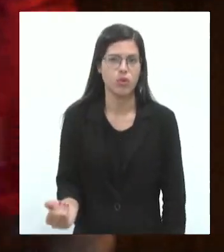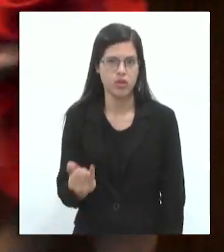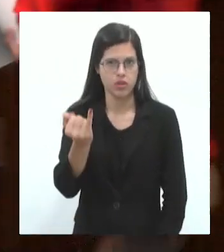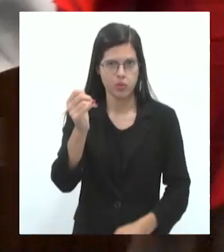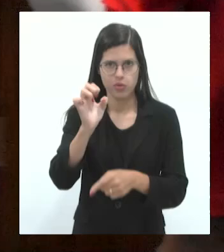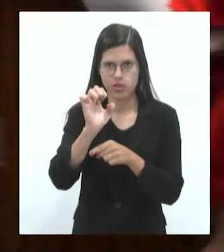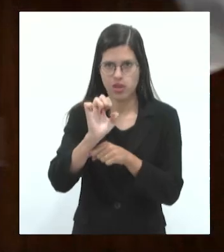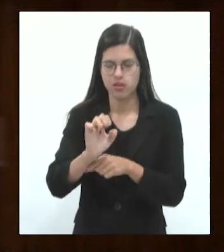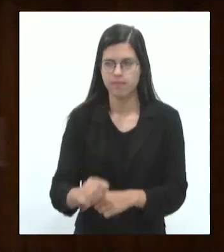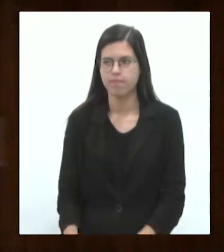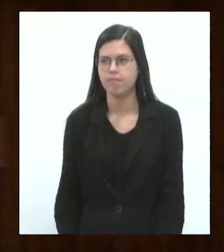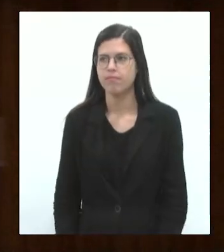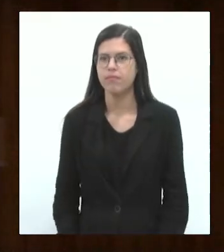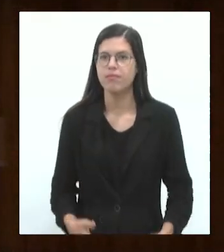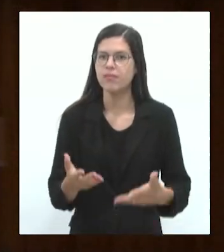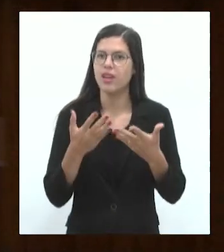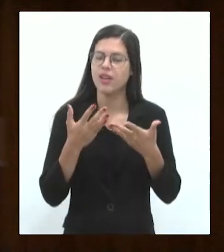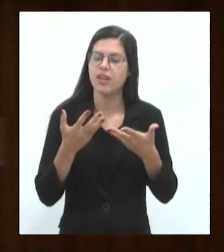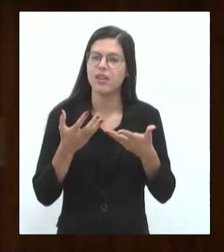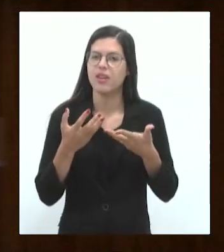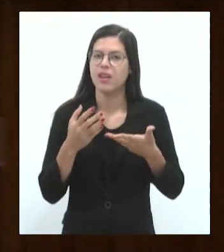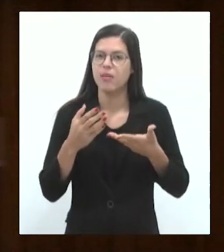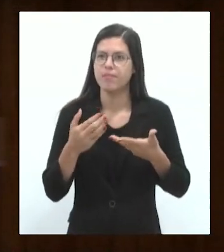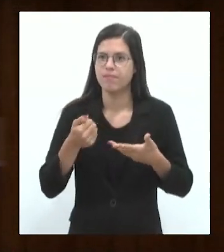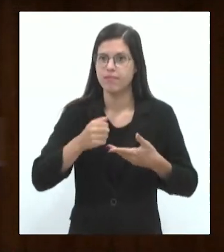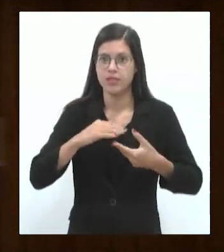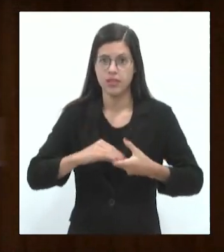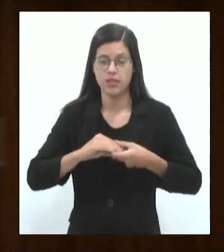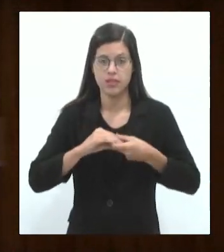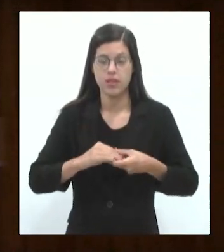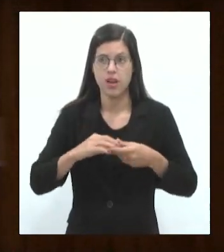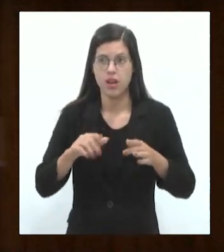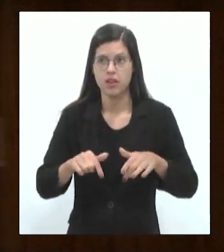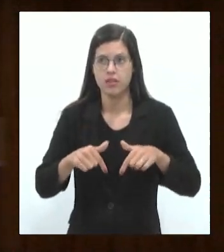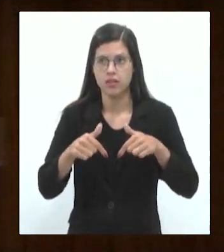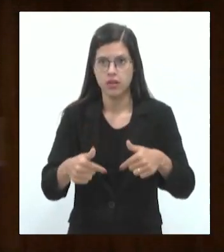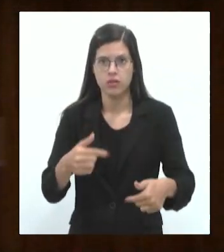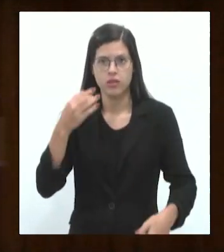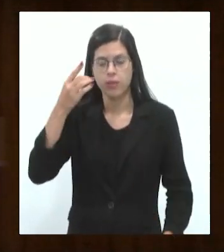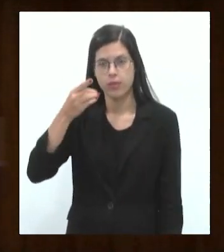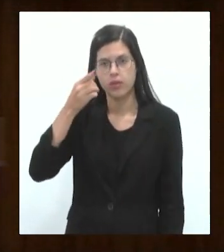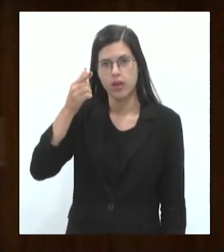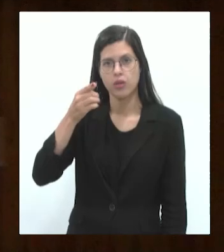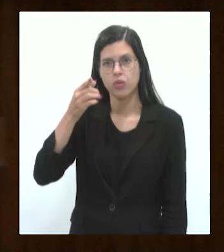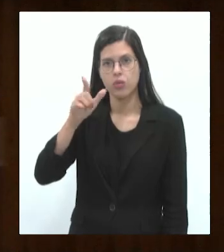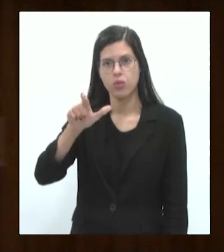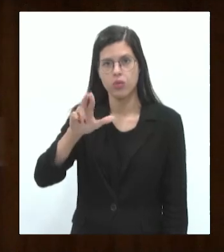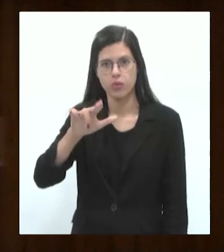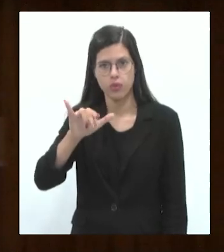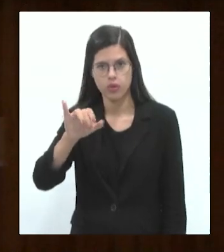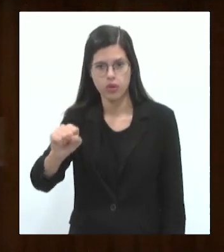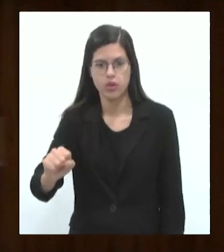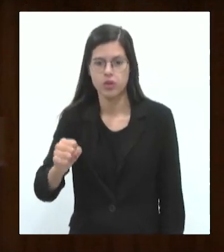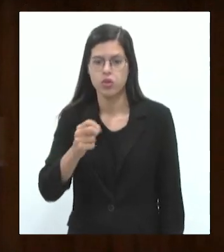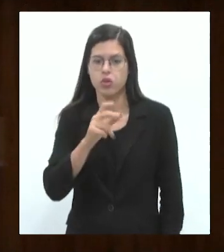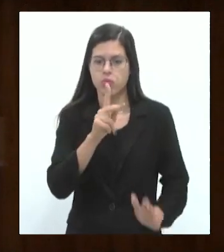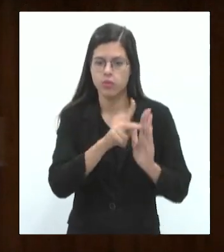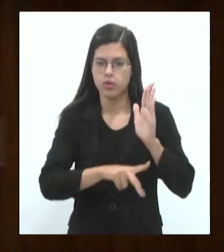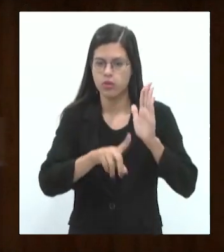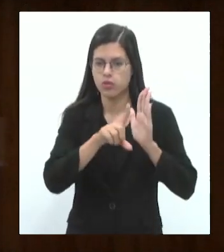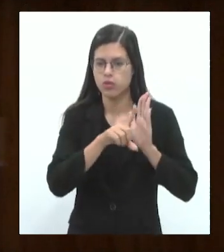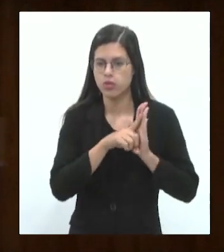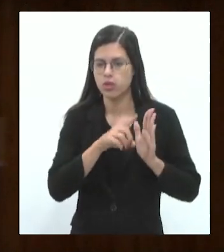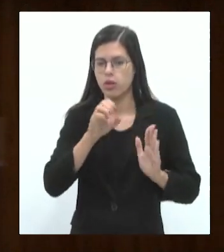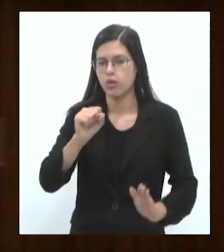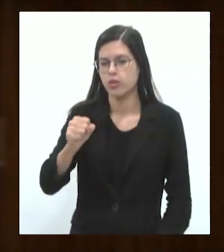Presidente, queria dizer aqui, primeiro, só saudar a iniciativa do deputado Luiz Cláudio Ribeiro, que é o projeto de lei número 839, de